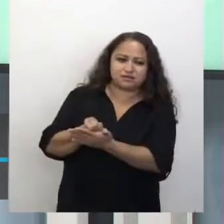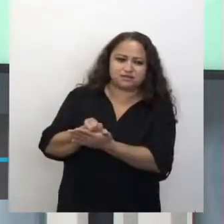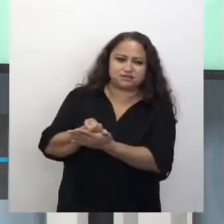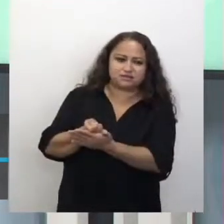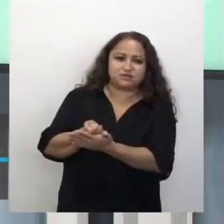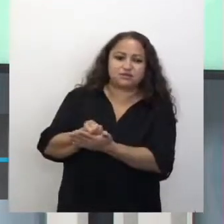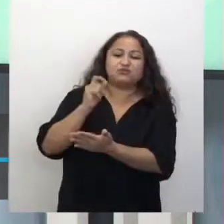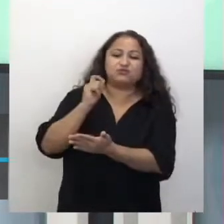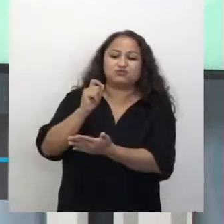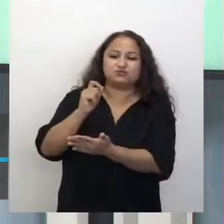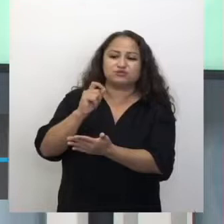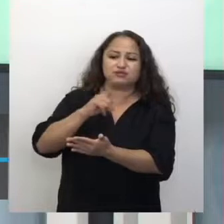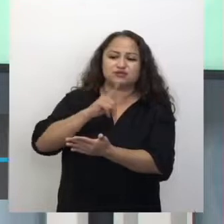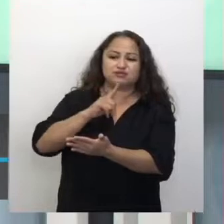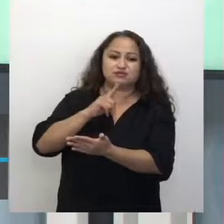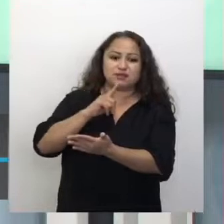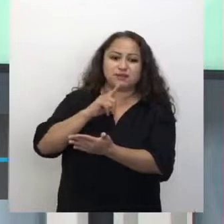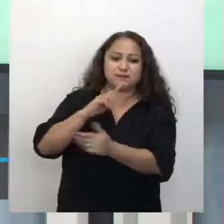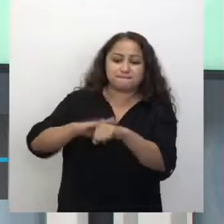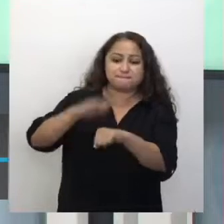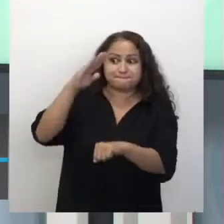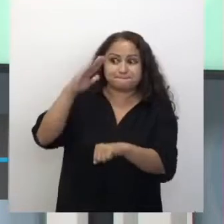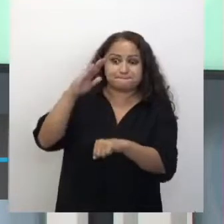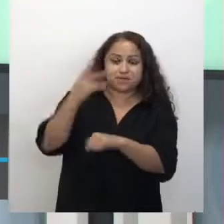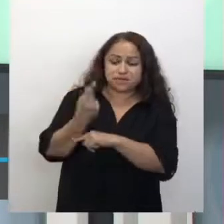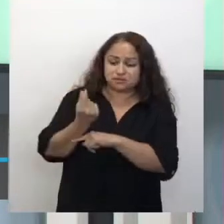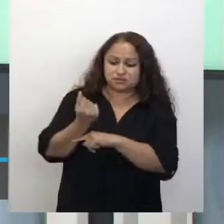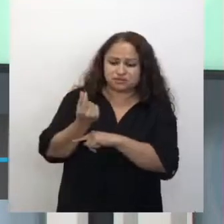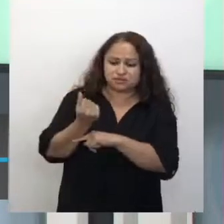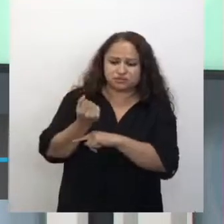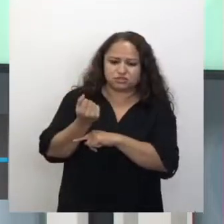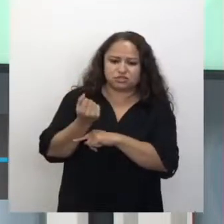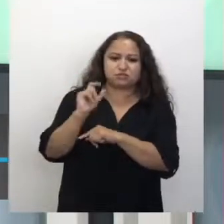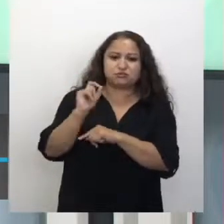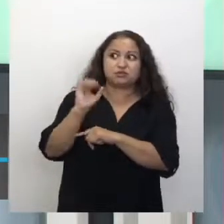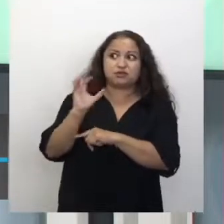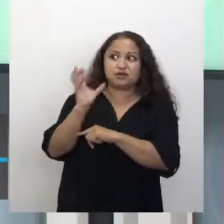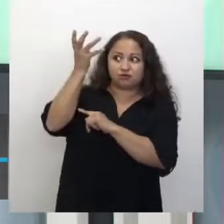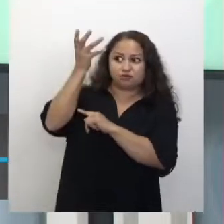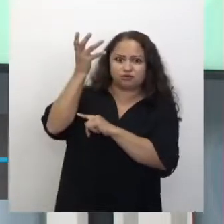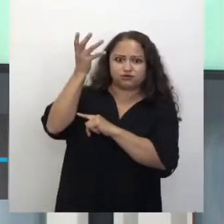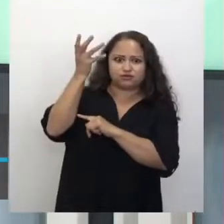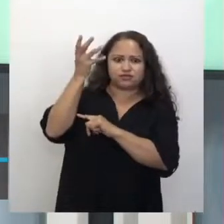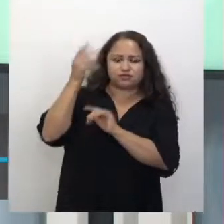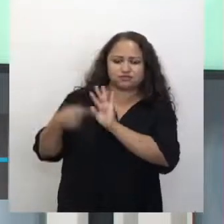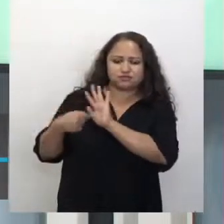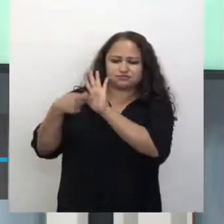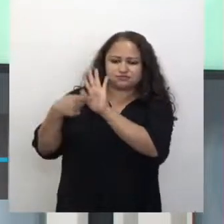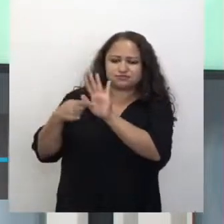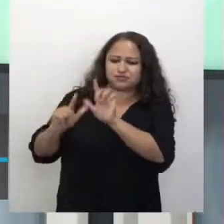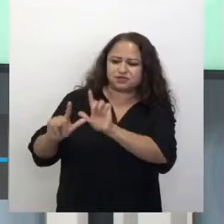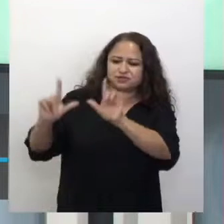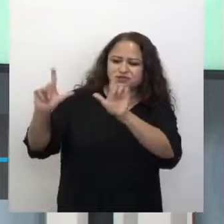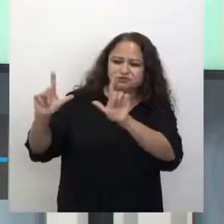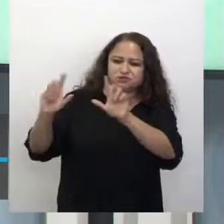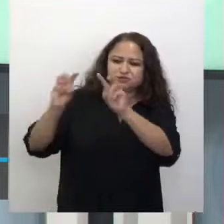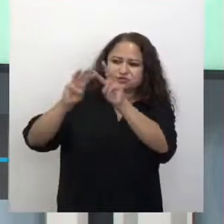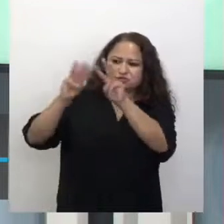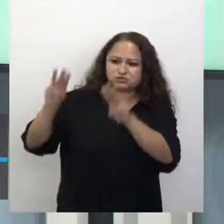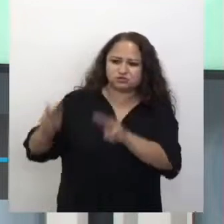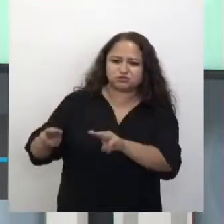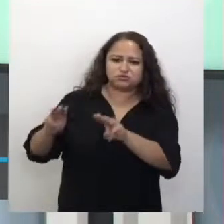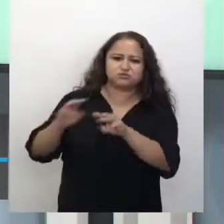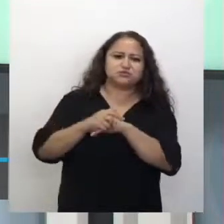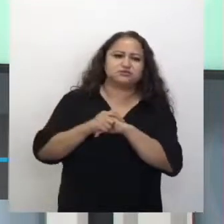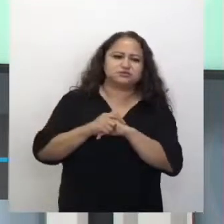injeta mais dinheiro, um valor maior para que, né, seja, né, para que se leve